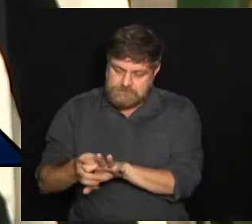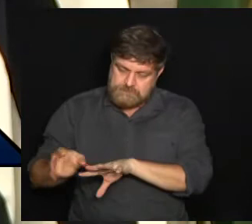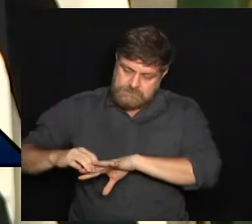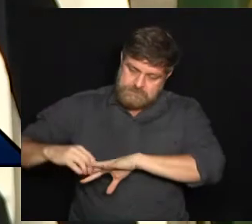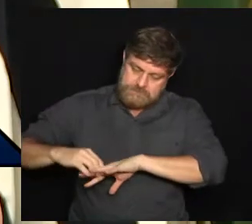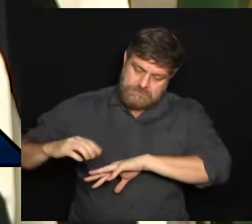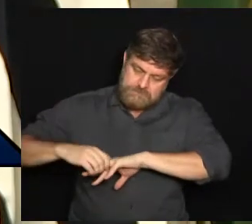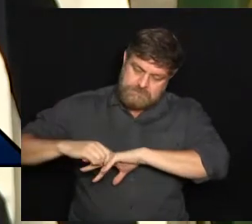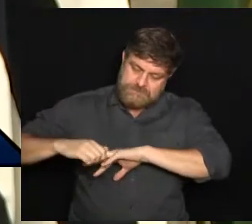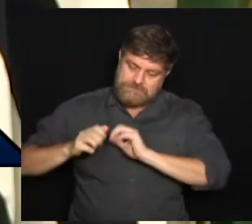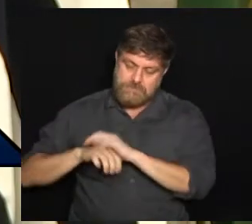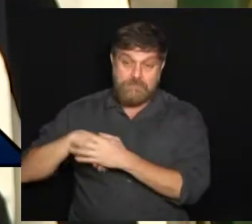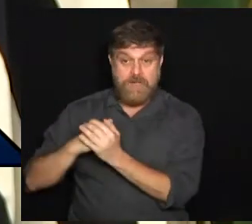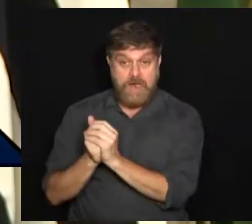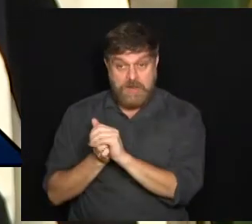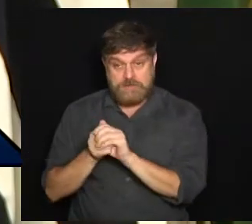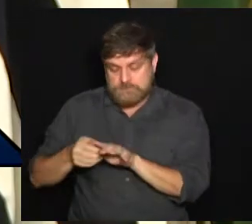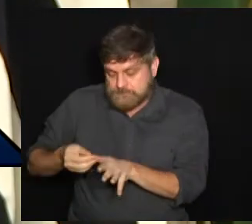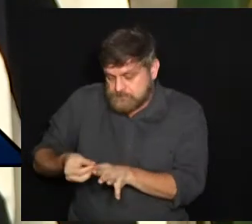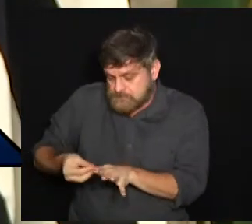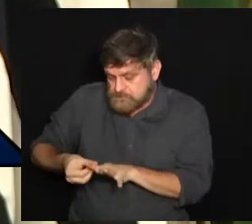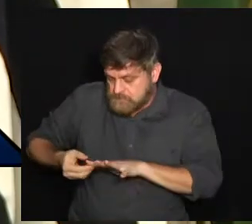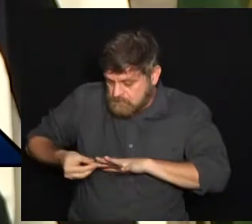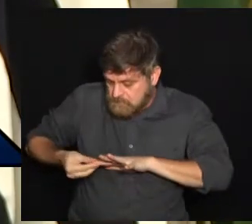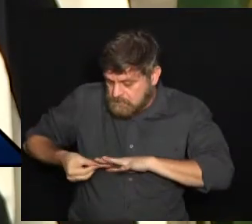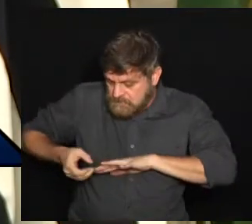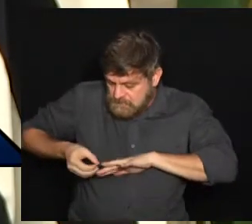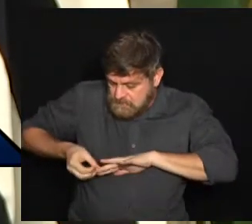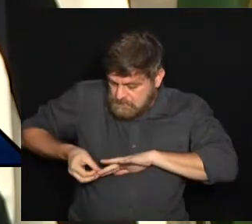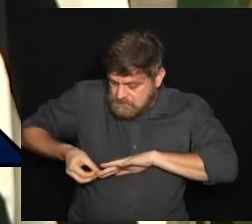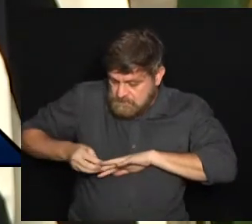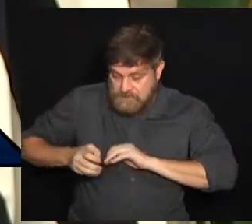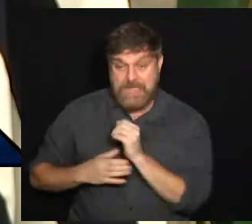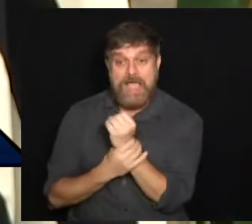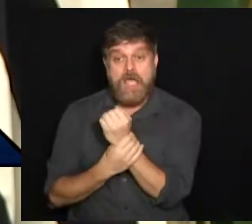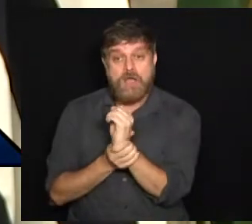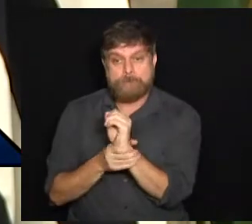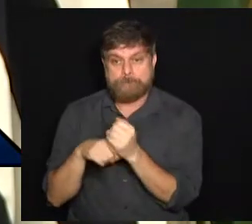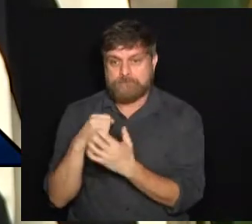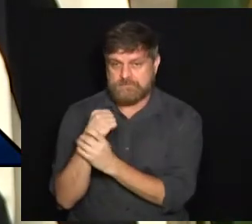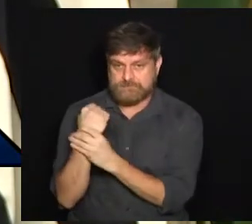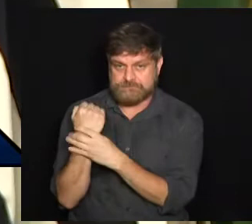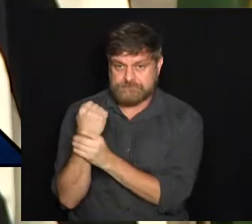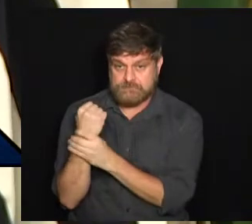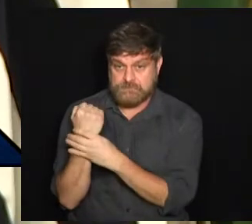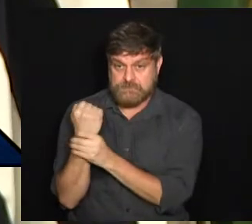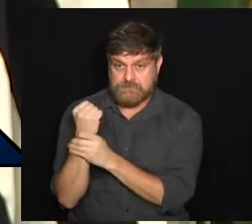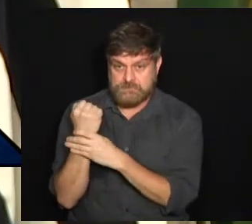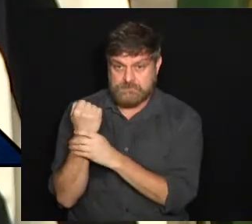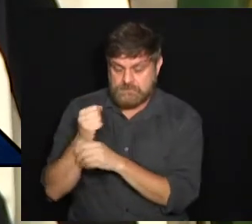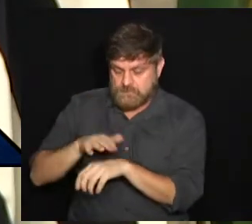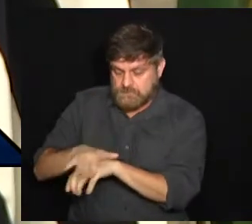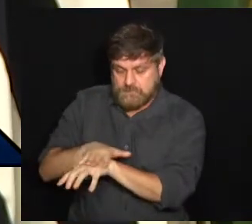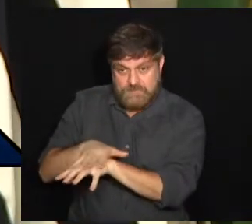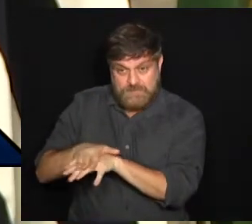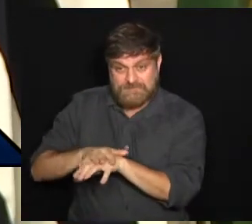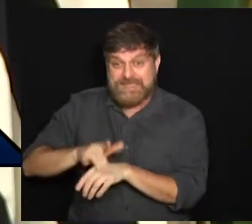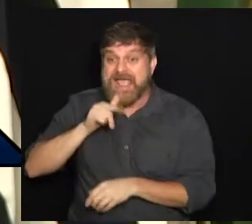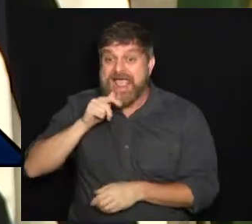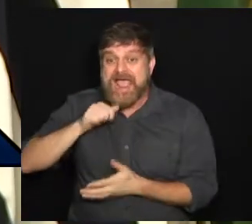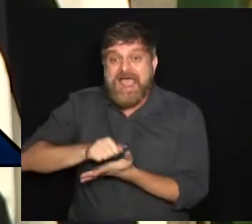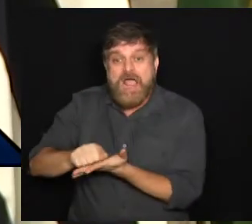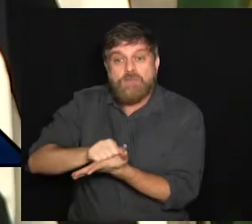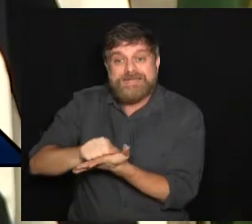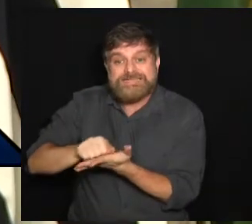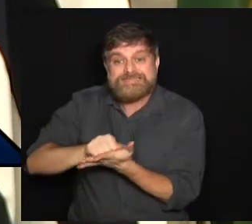palma da mão, lava embaixo da unha, lava o dedão e lava o punho, os dois. É isso que é o trabalho que tem que ser feito. Água e sabão funciona super